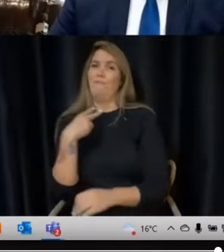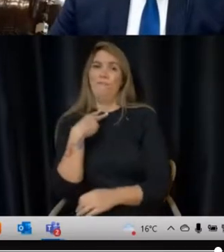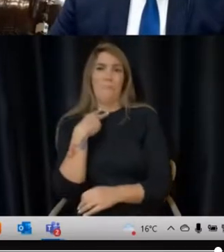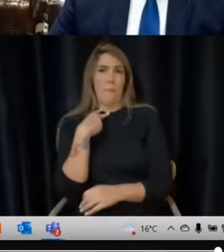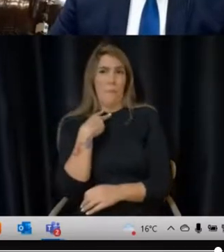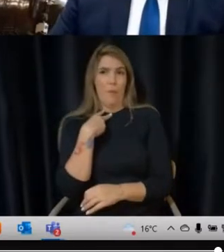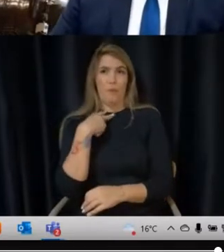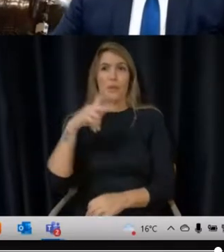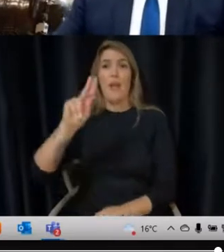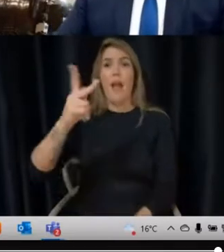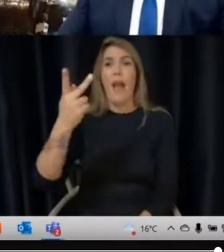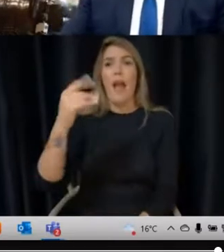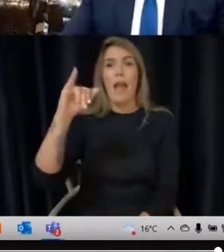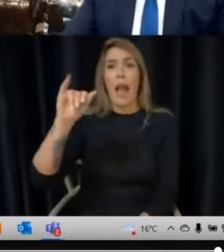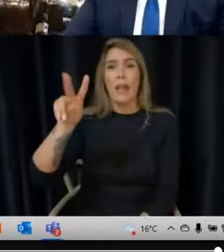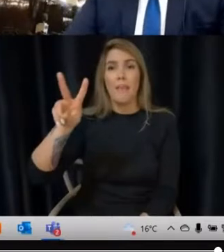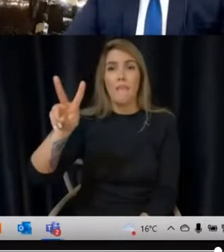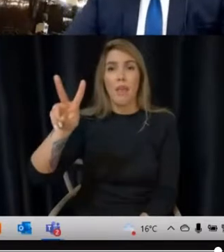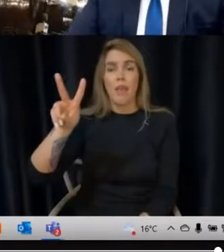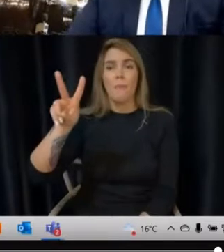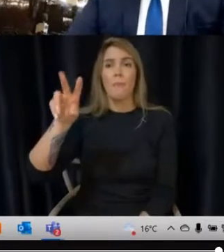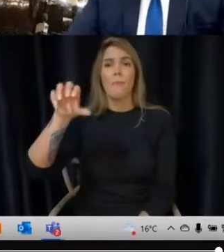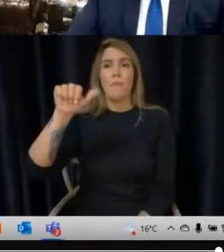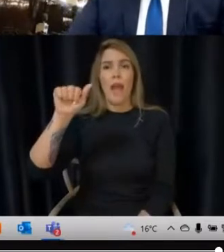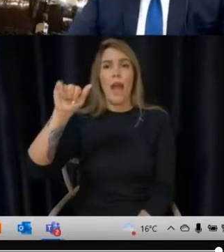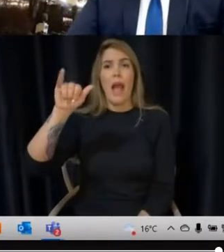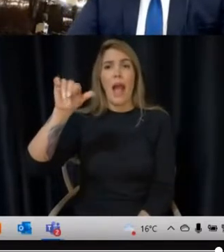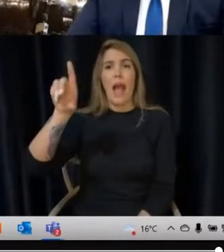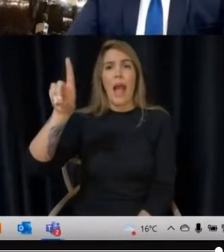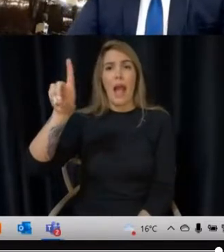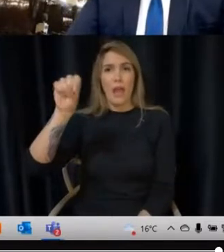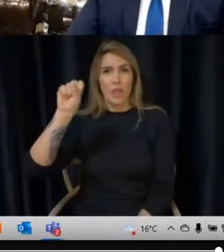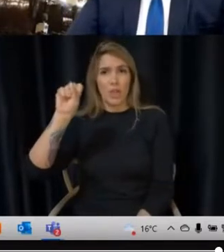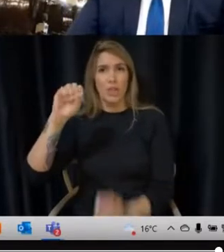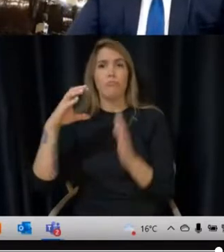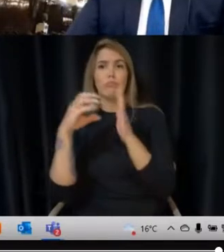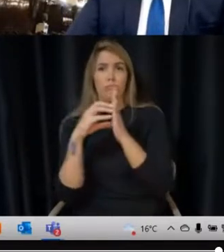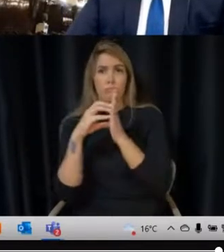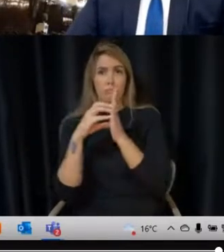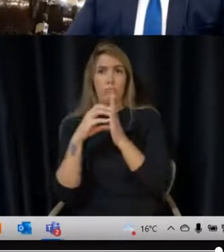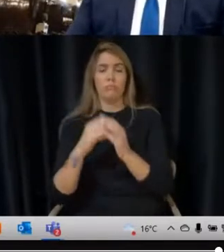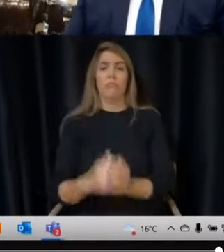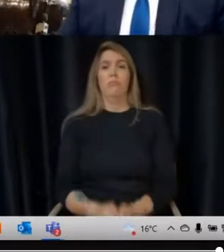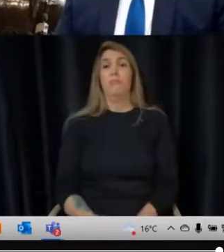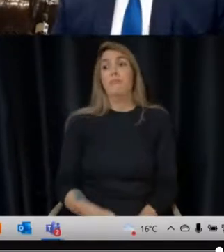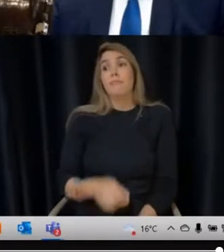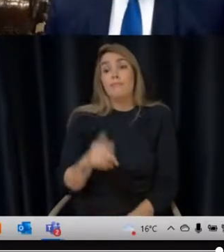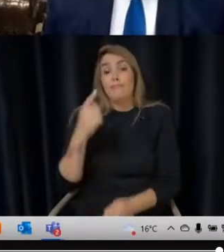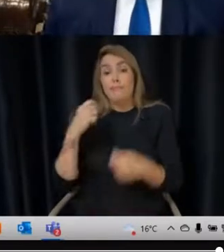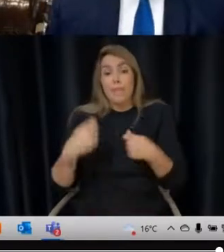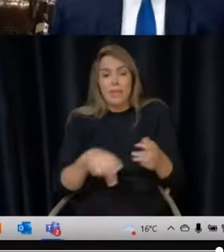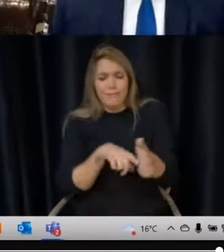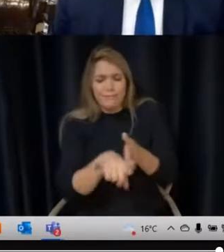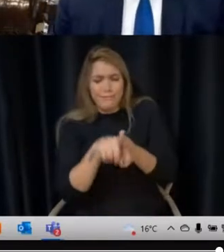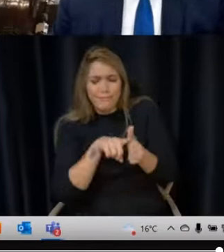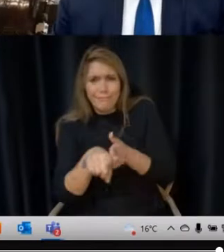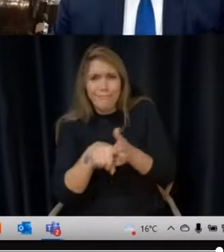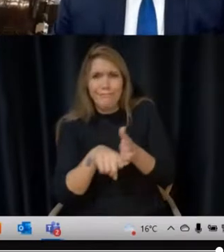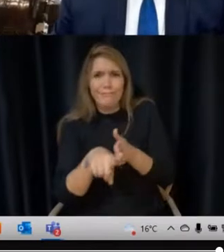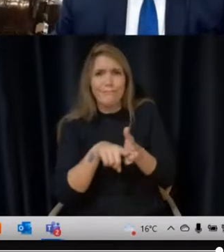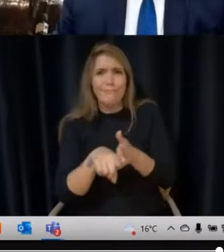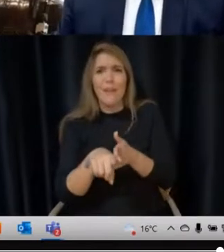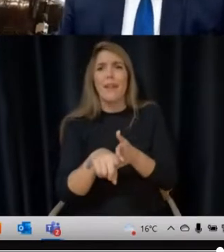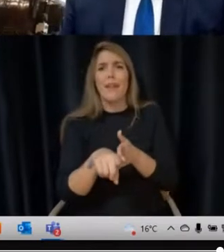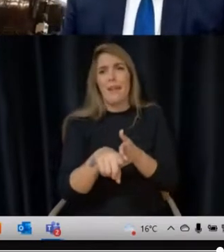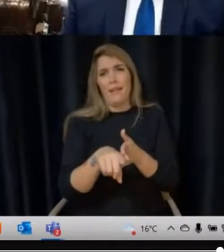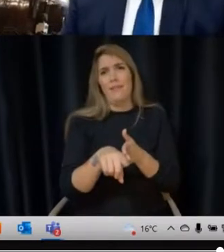tipos de vírus, né, que a gente fala. Então, precisaria ser analisado qual é o tipo de vírus do doador, do receptor, e não temos tempo